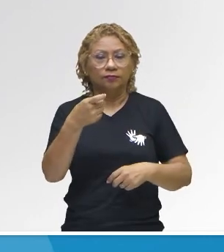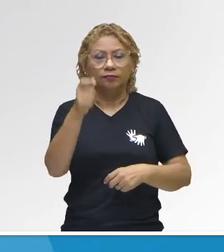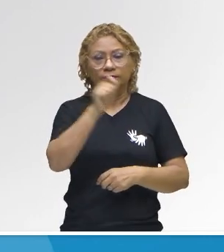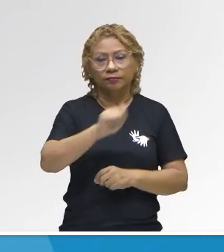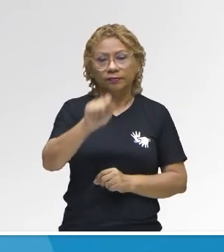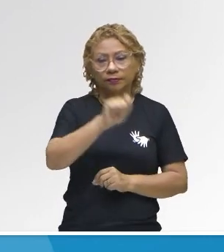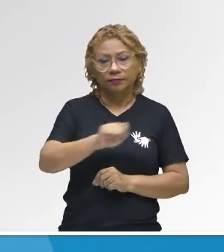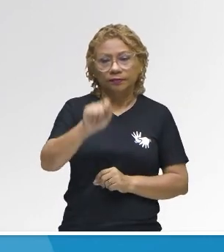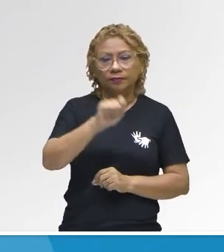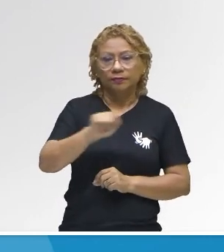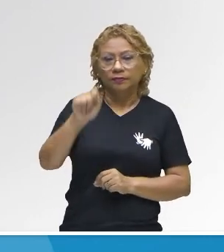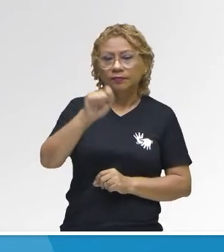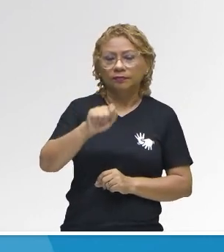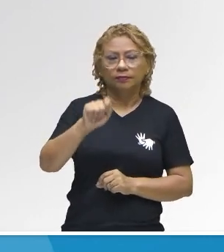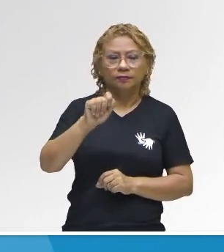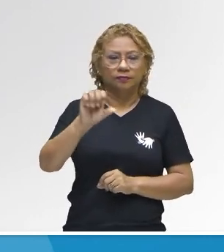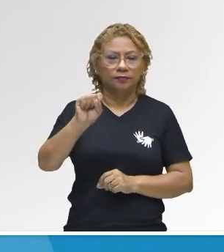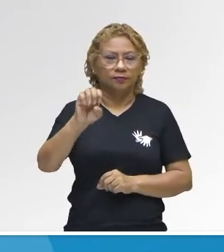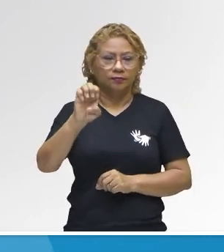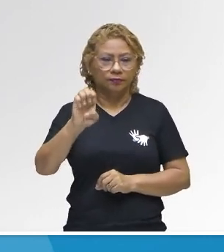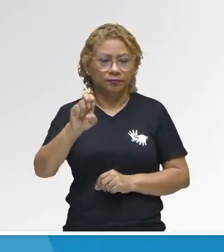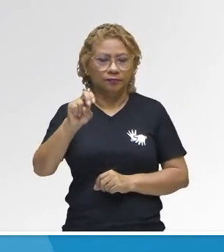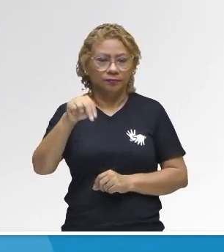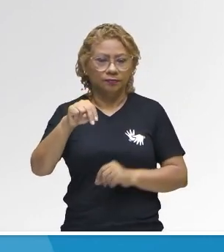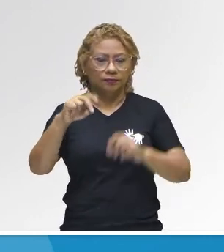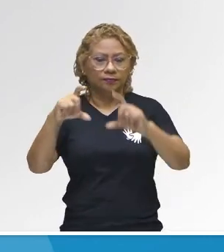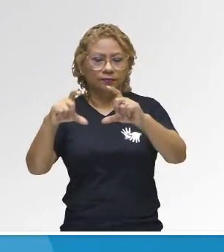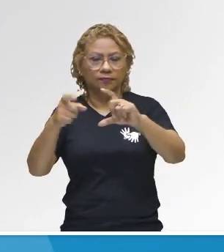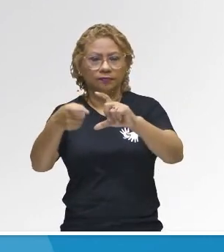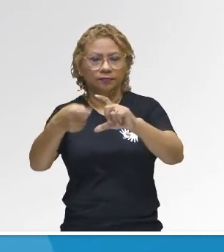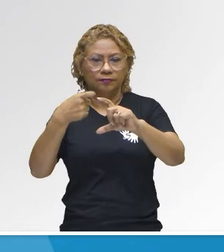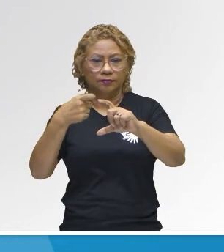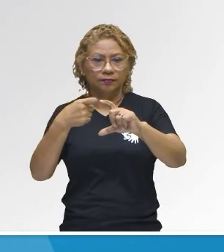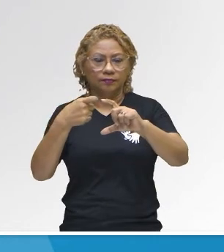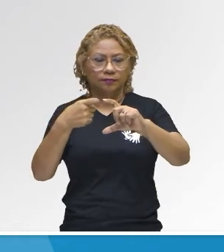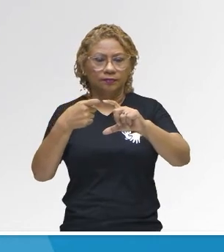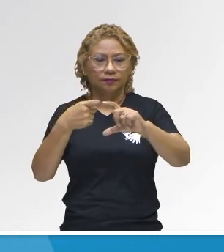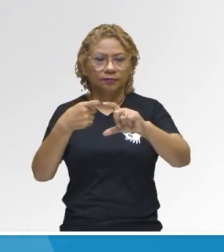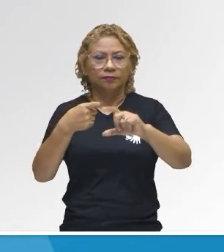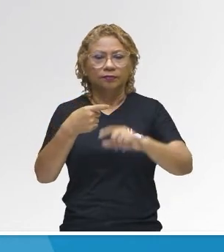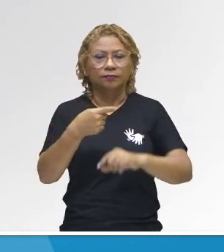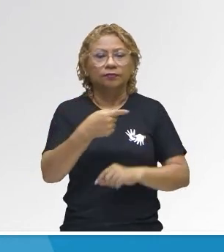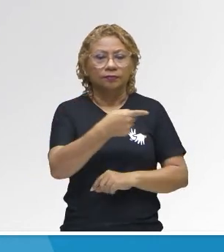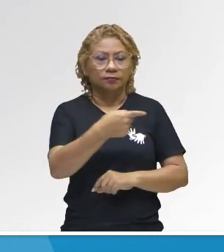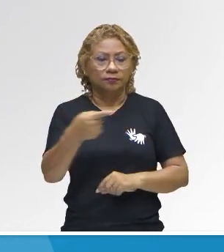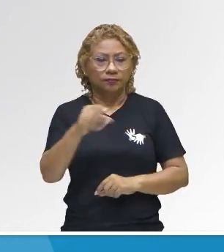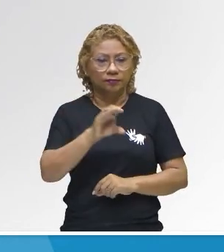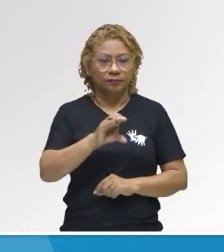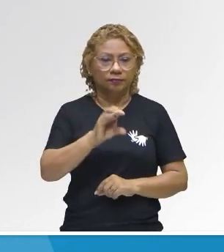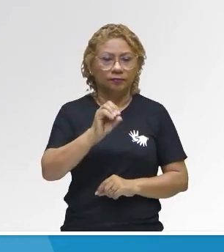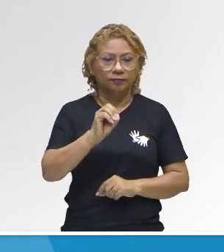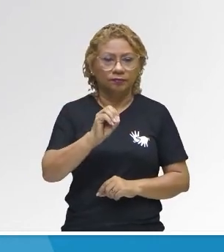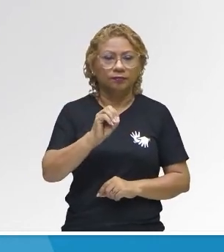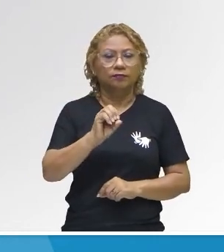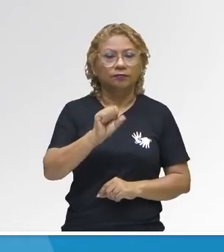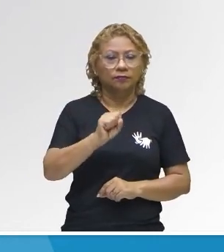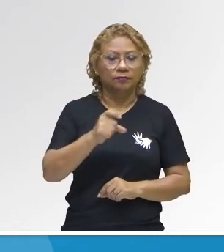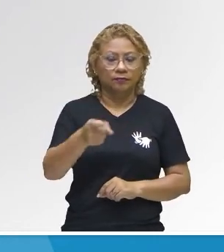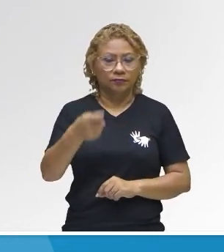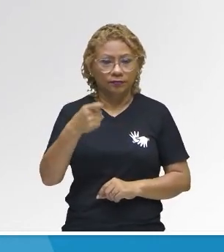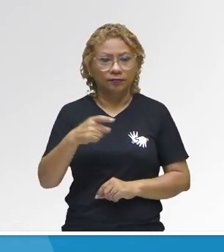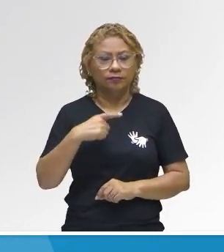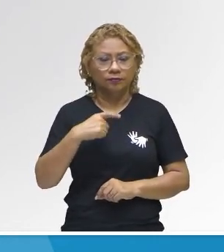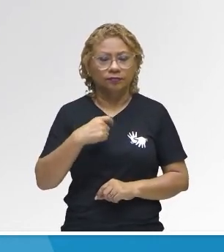o cosseno de x. Porém, vejam que nós temos aqui uma fração. E aqui a gente